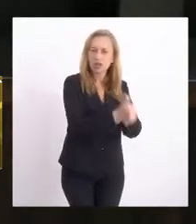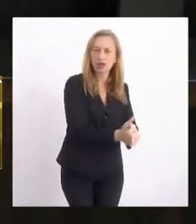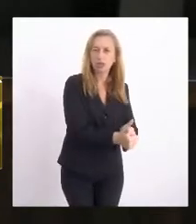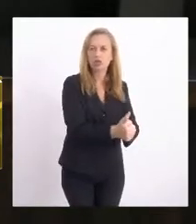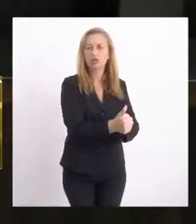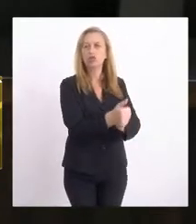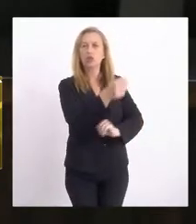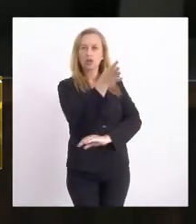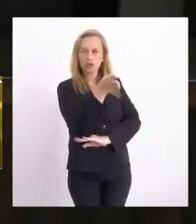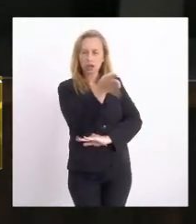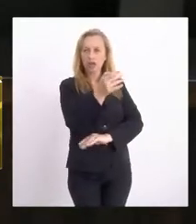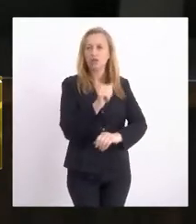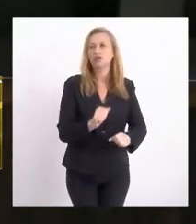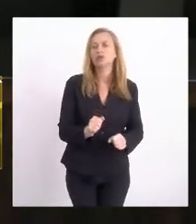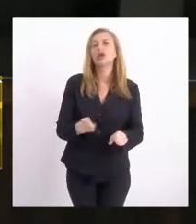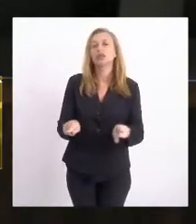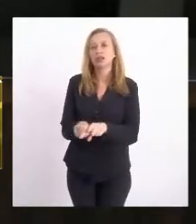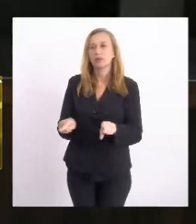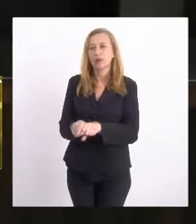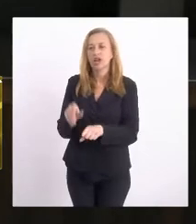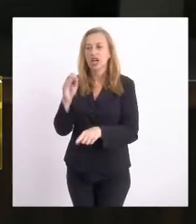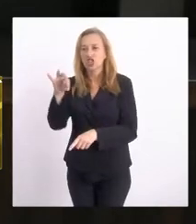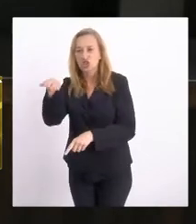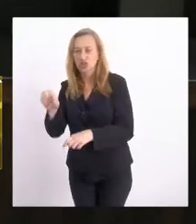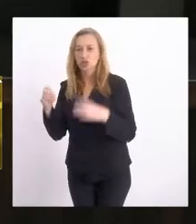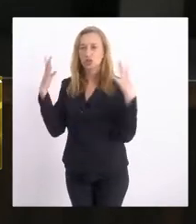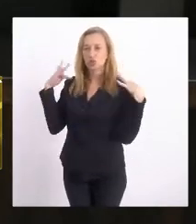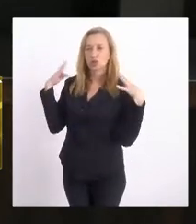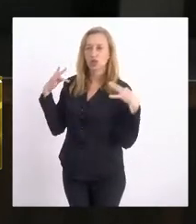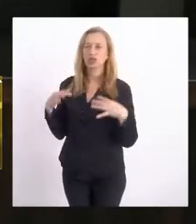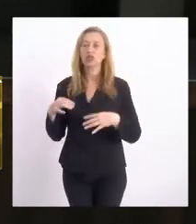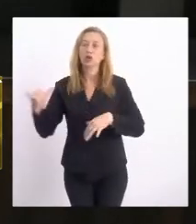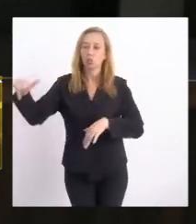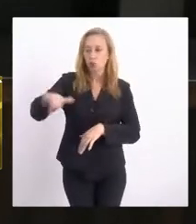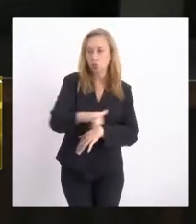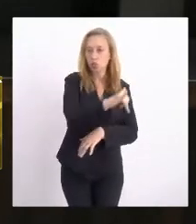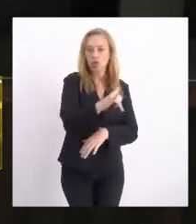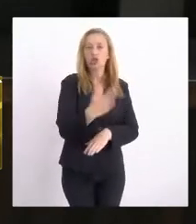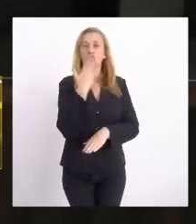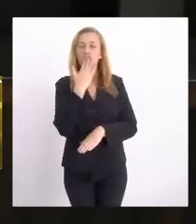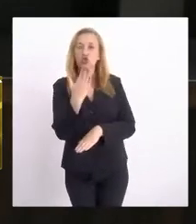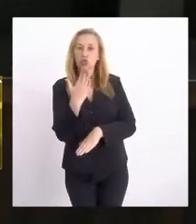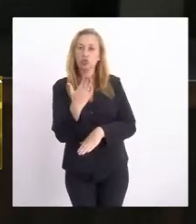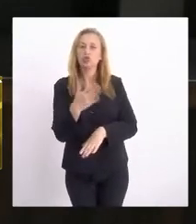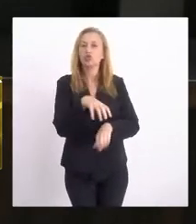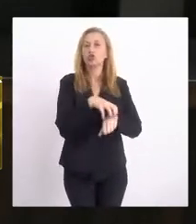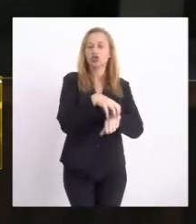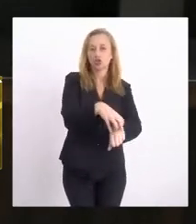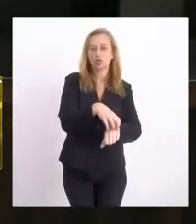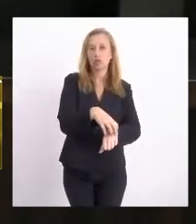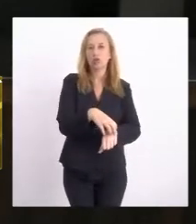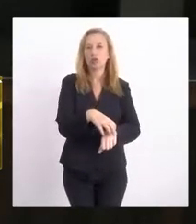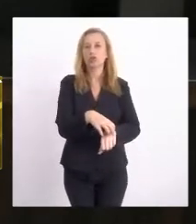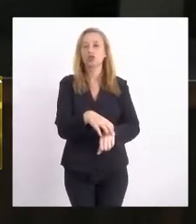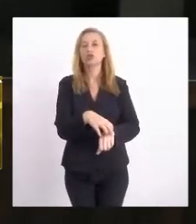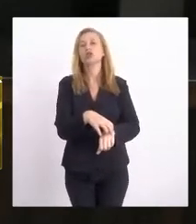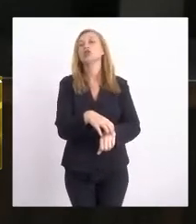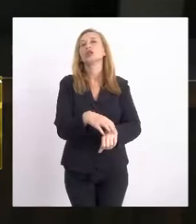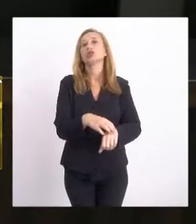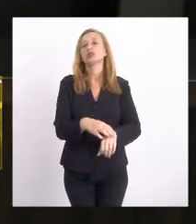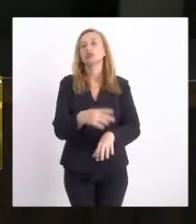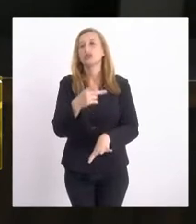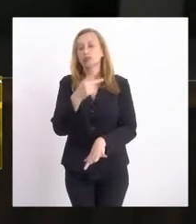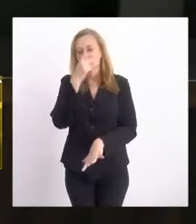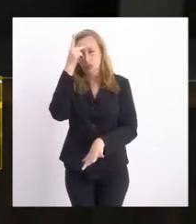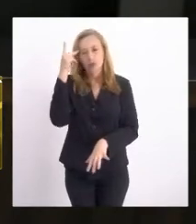hotelaria agências de turismos companhias aéreas e demais tipos de transporte de passageiros e turistas